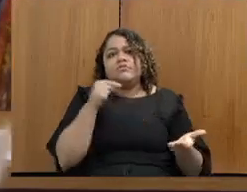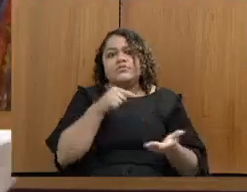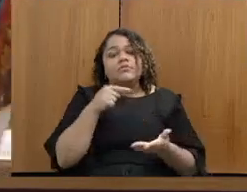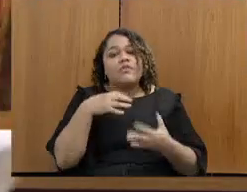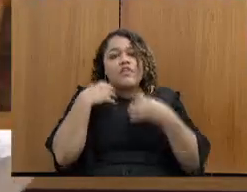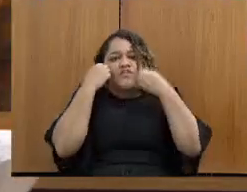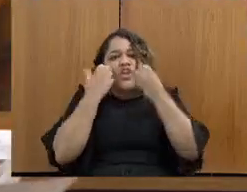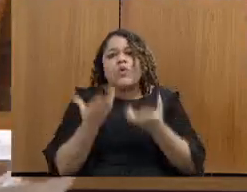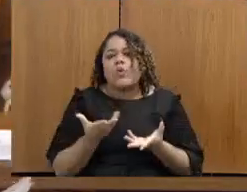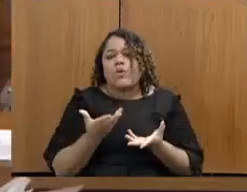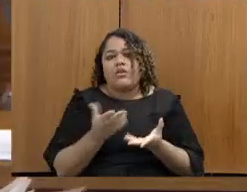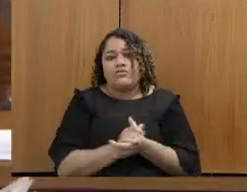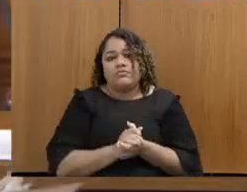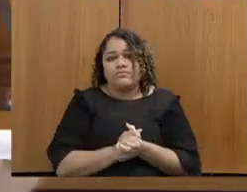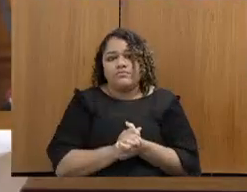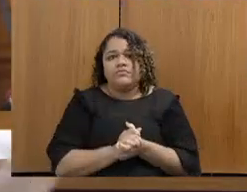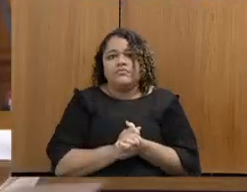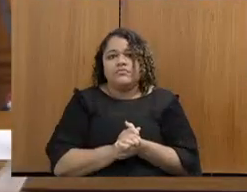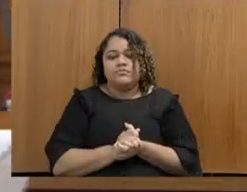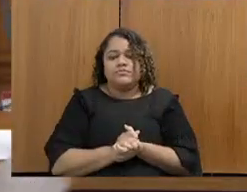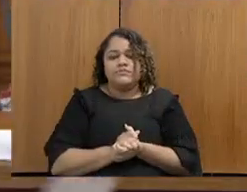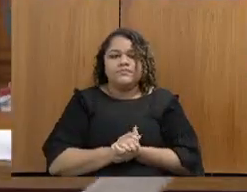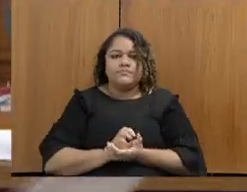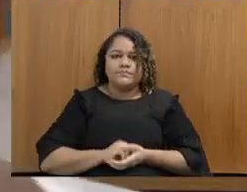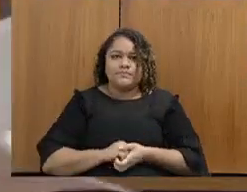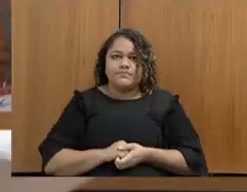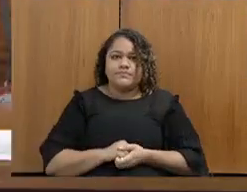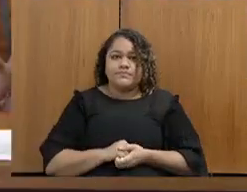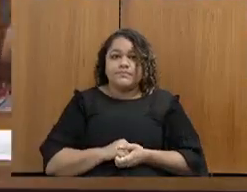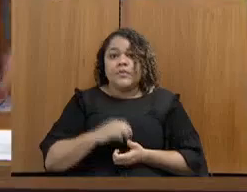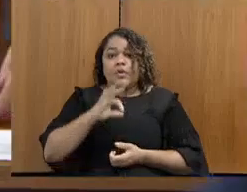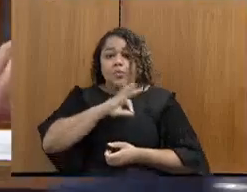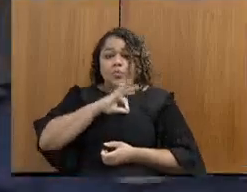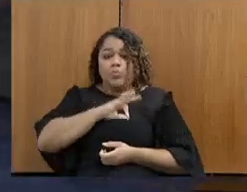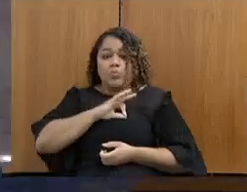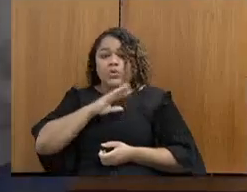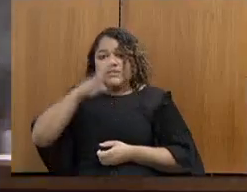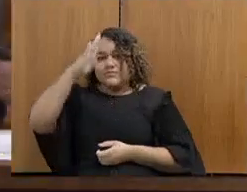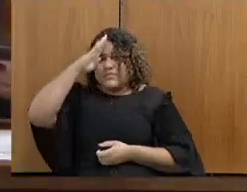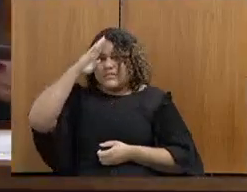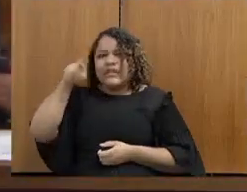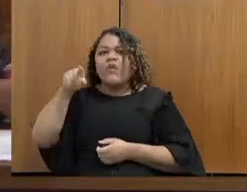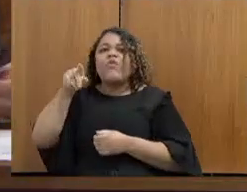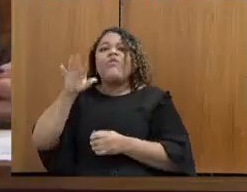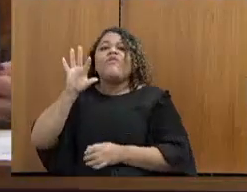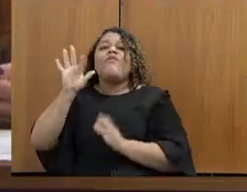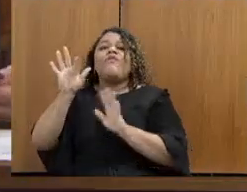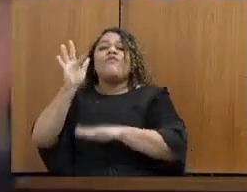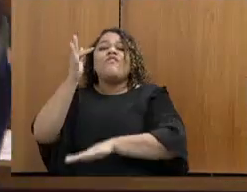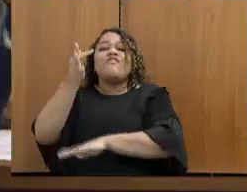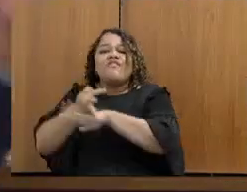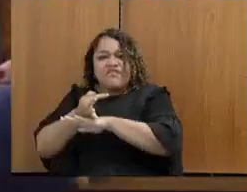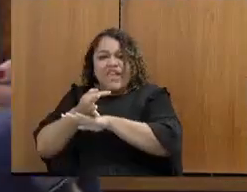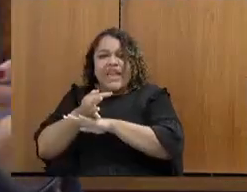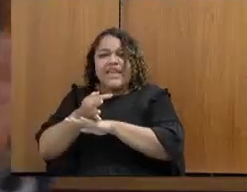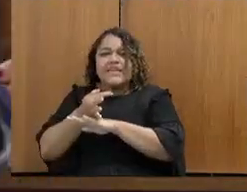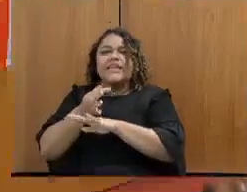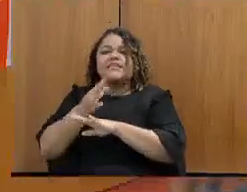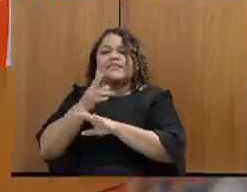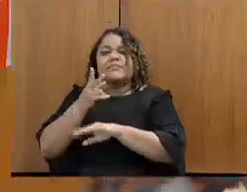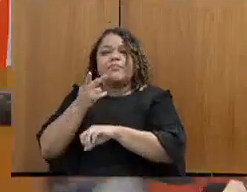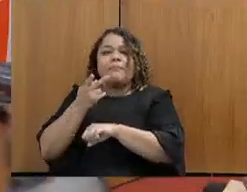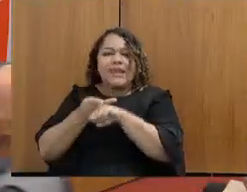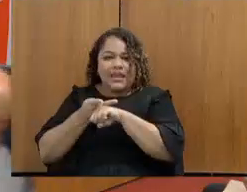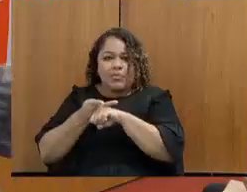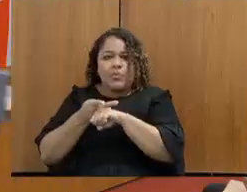polícia Polícia Militar não tem atraso de férias prêmios todo mundo paga em dia Parabéns para vocês eu tô falando nada